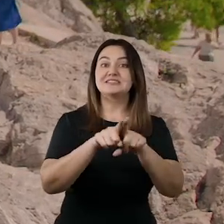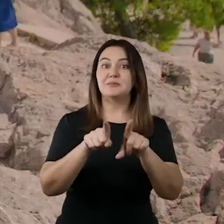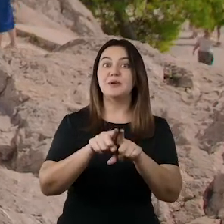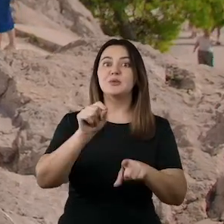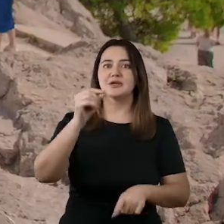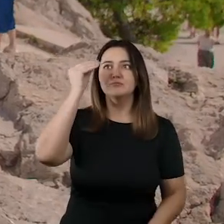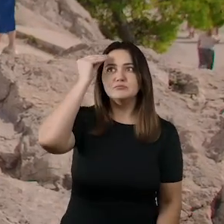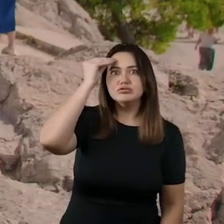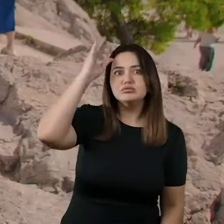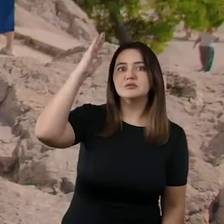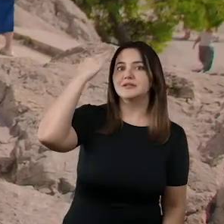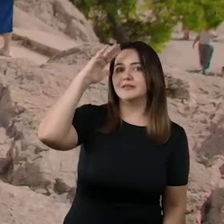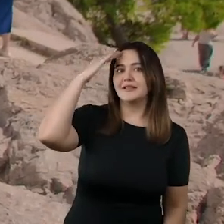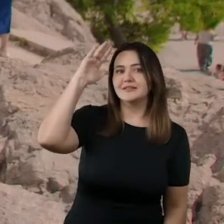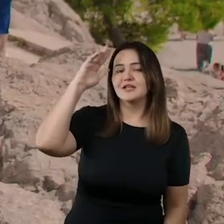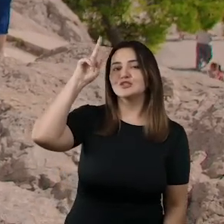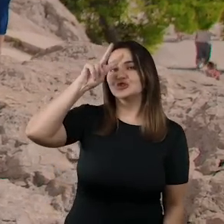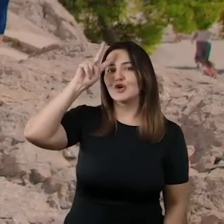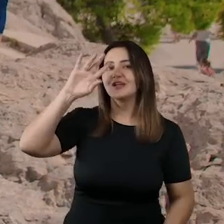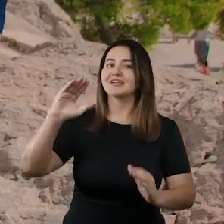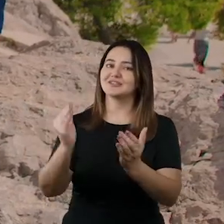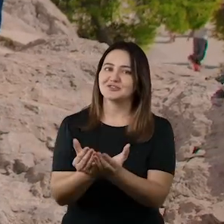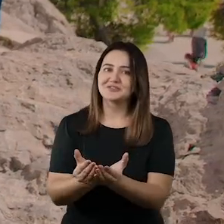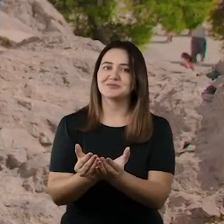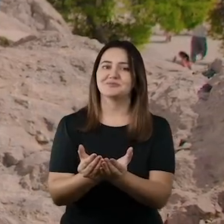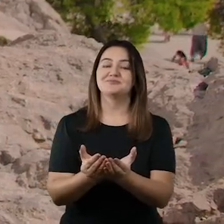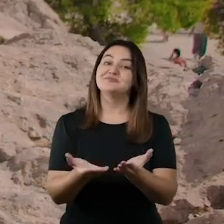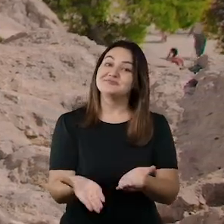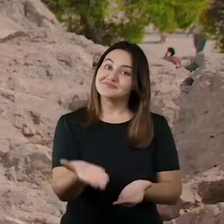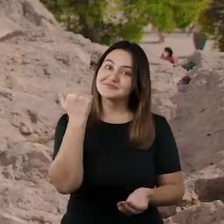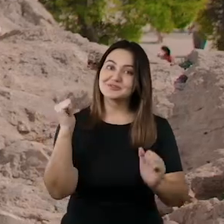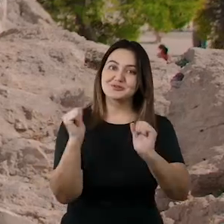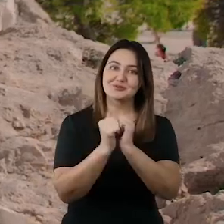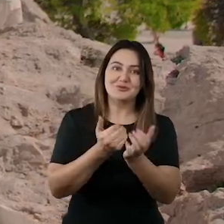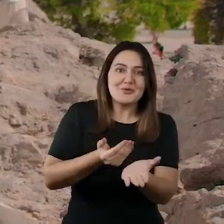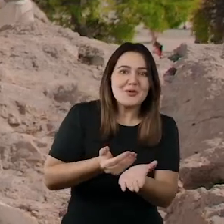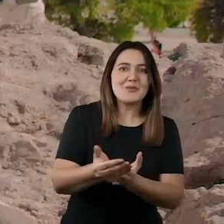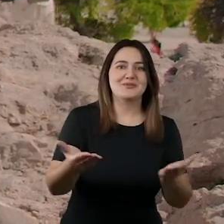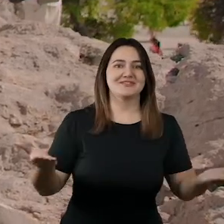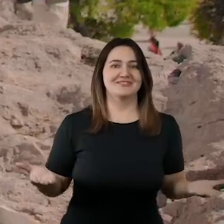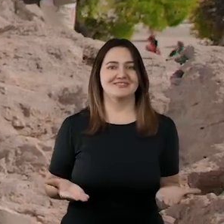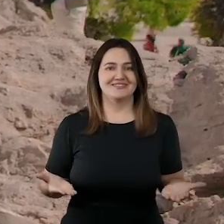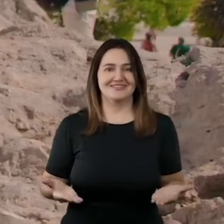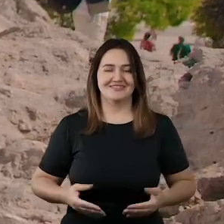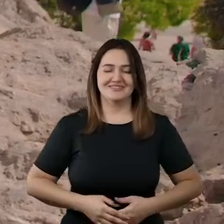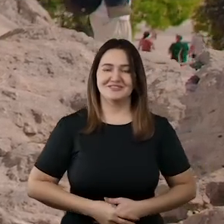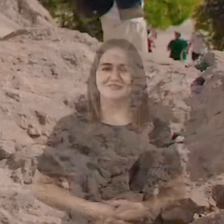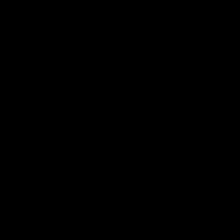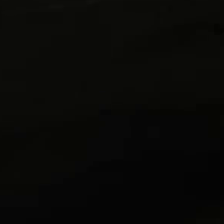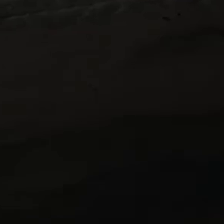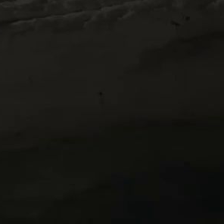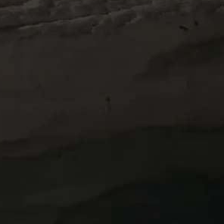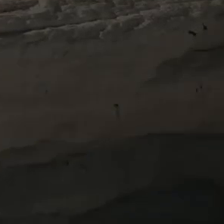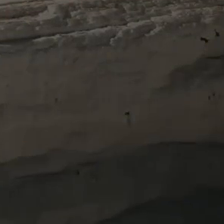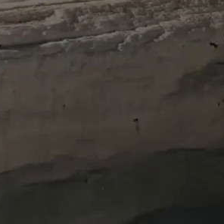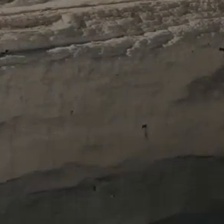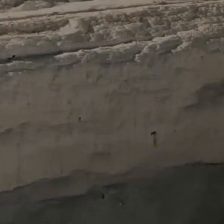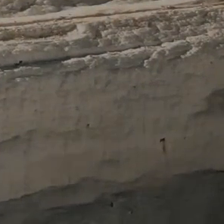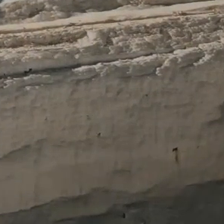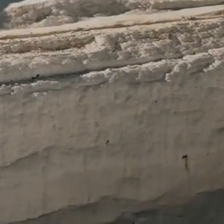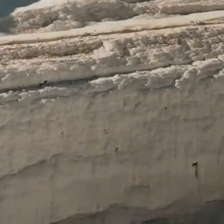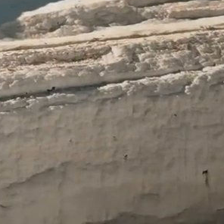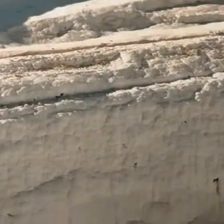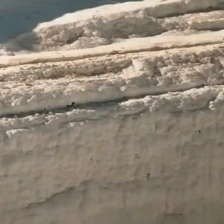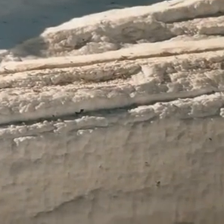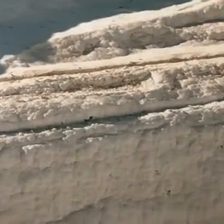e também um entendimento da história do cristianismo. Então não sai daí porque o nosso programa está só começando.